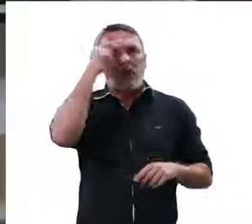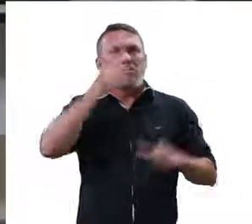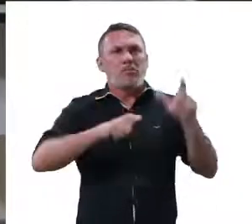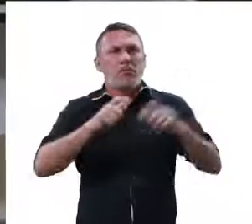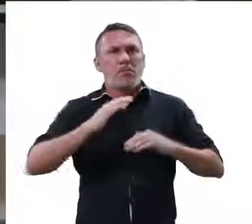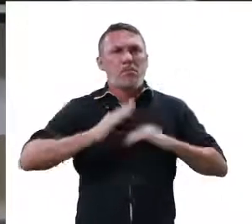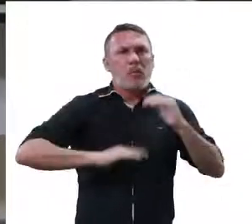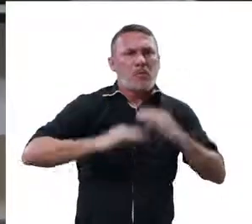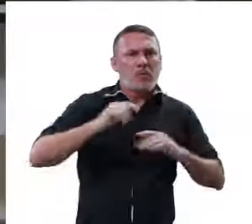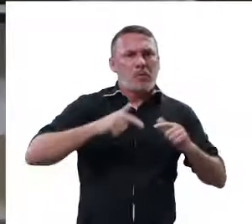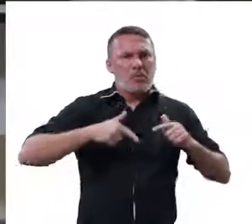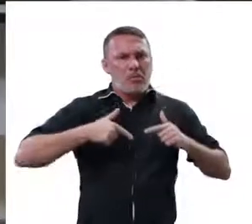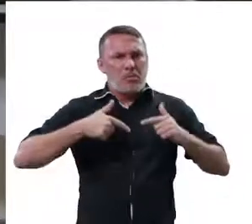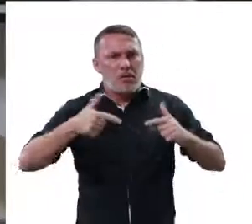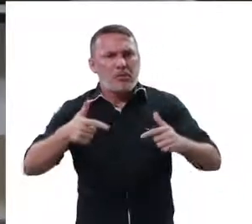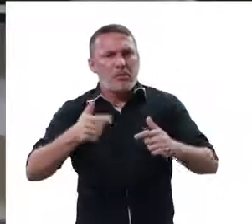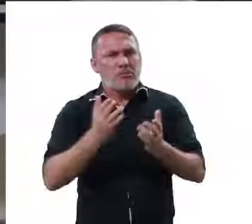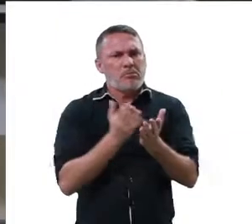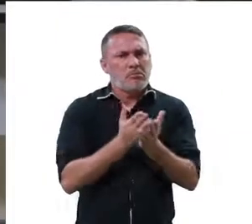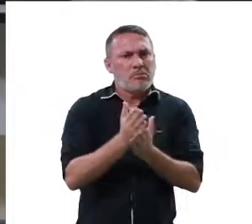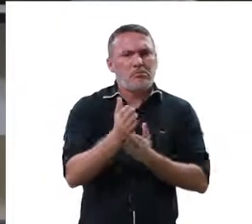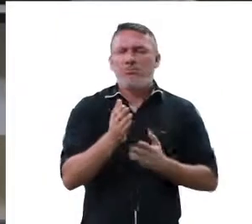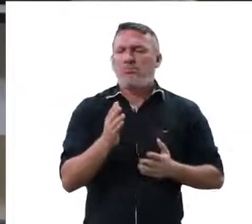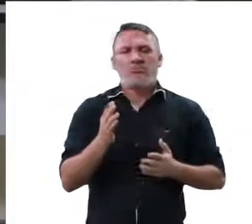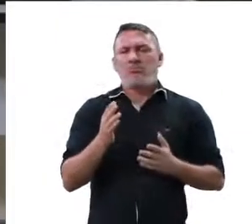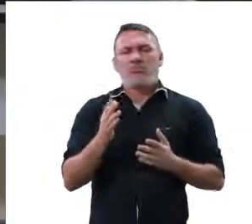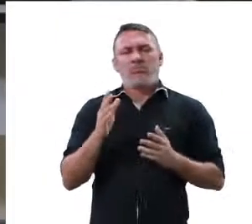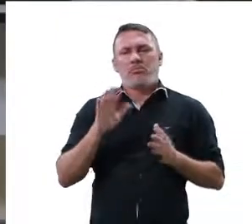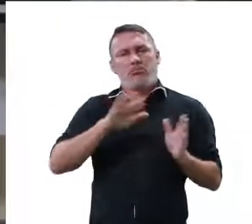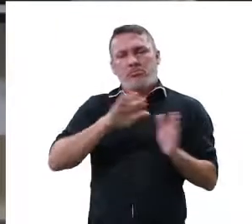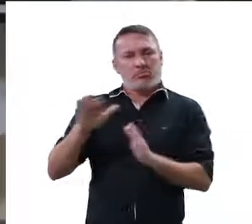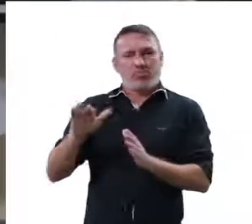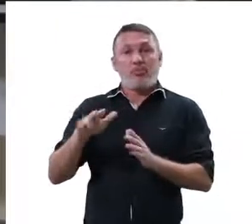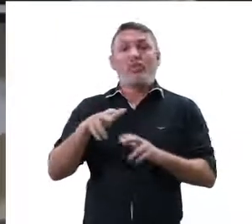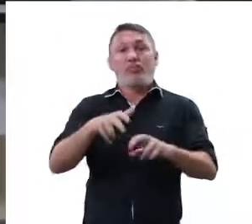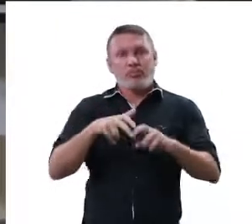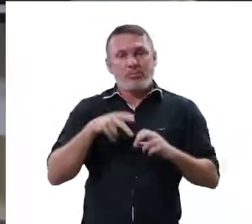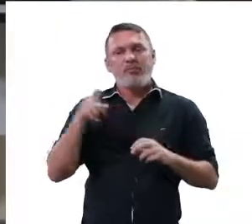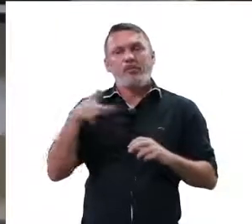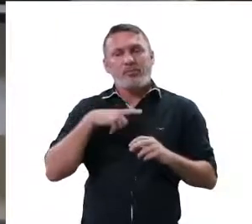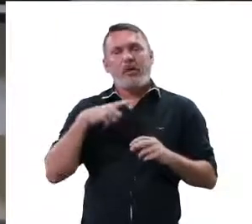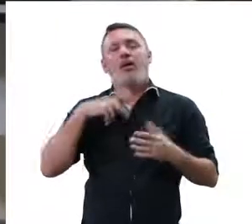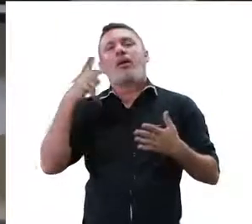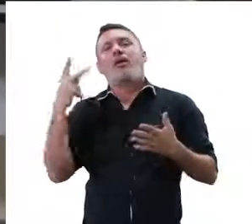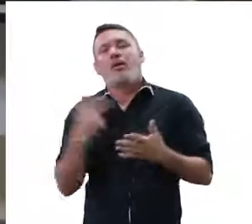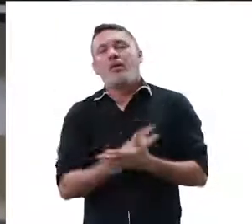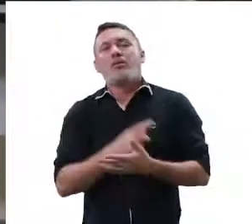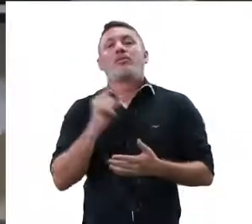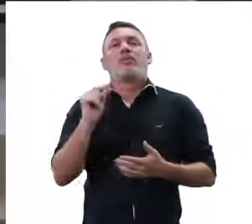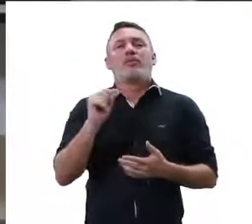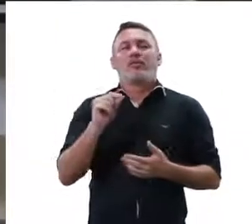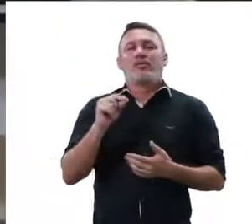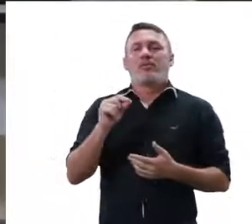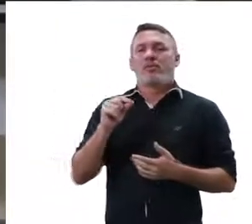aplicada aí essa ideia, né? dessas sociedades latinas. E aí, por extensão, o